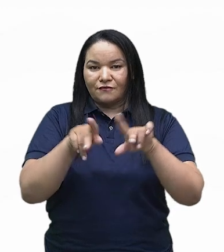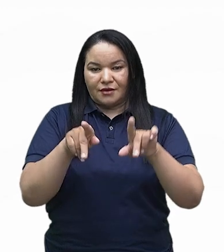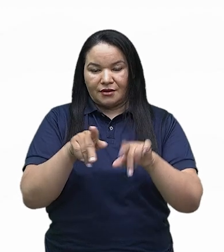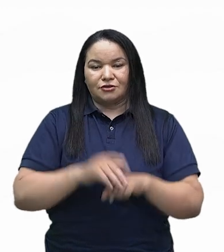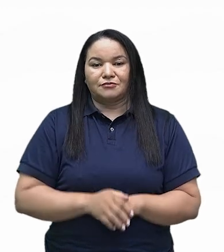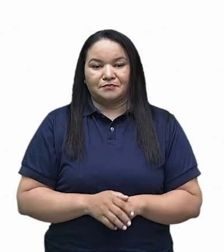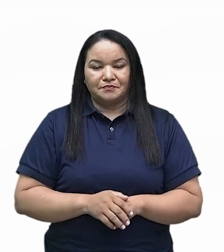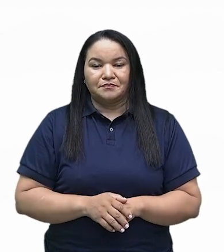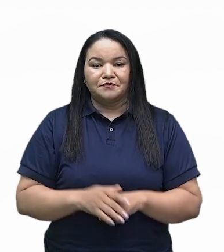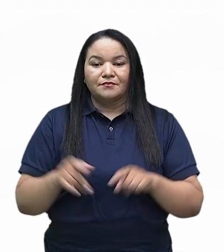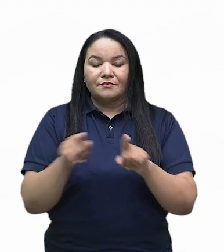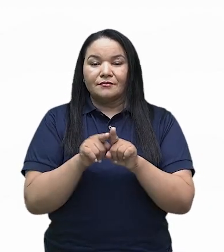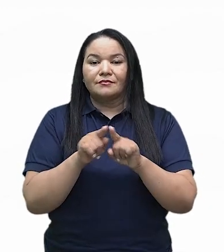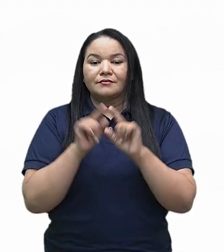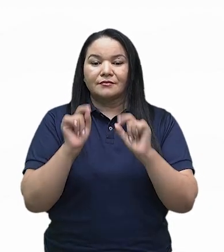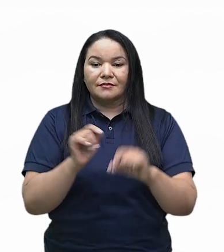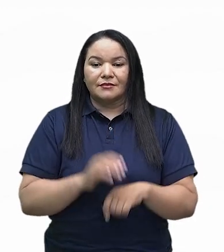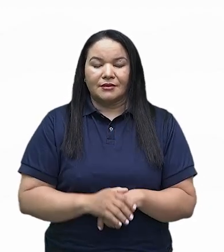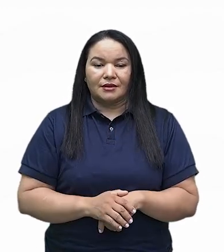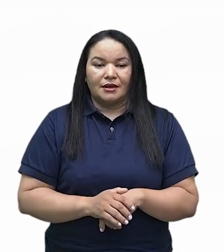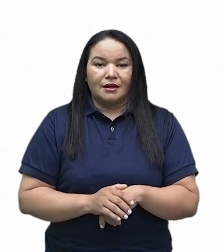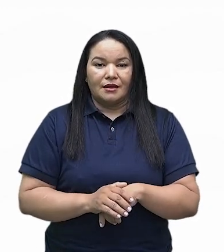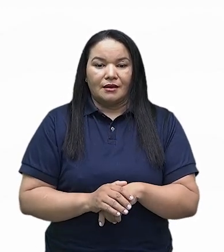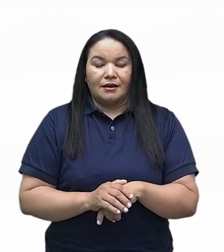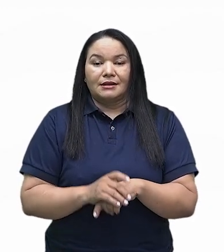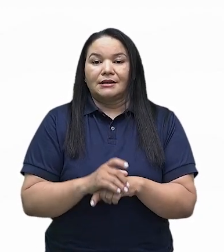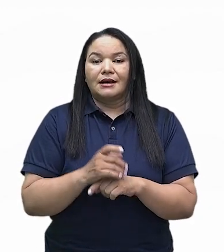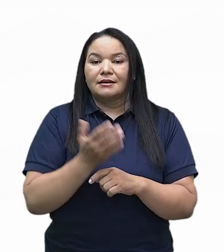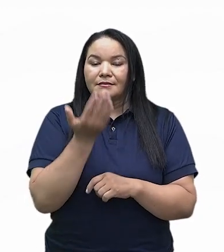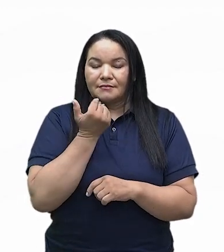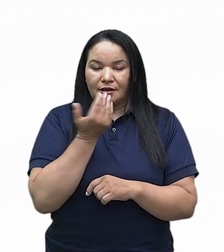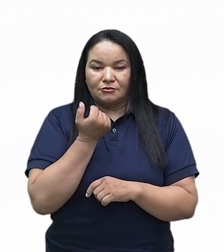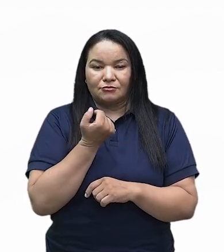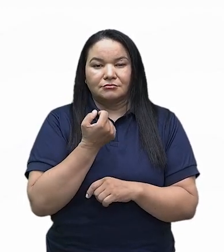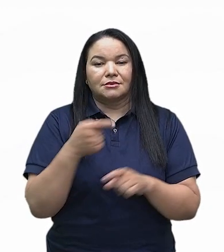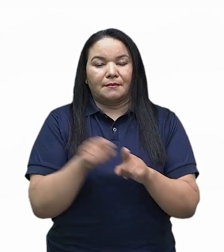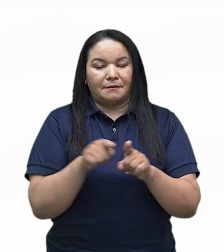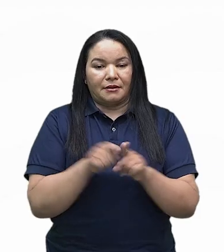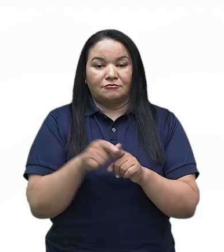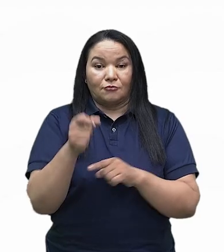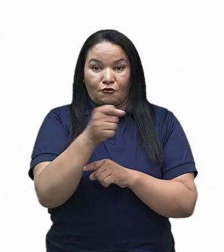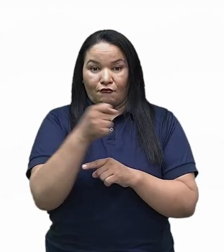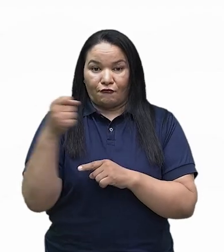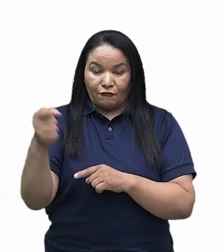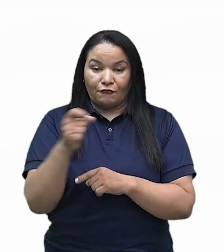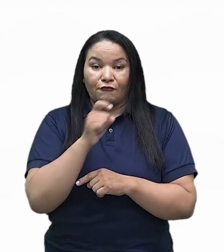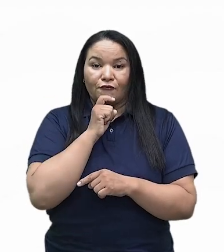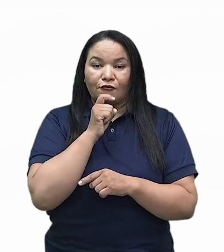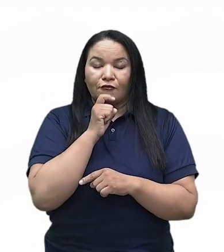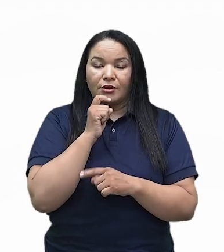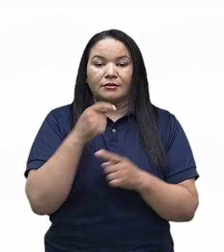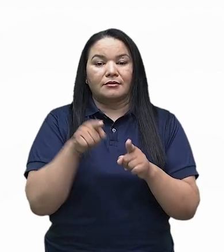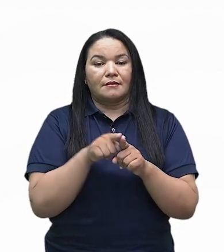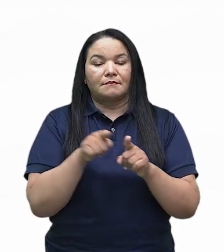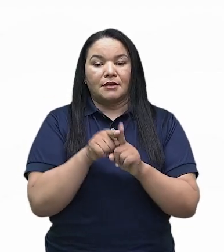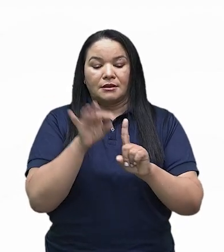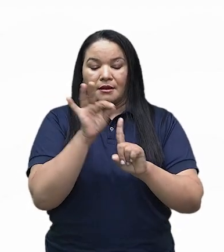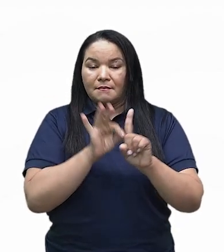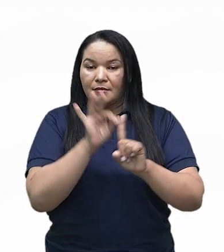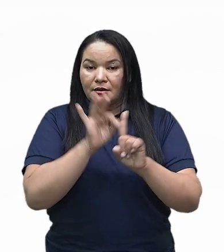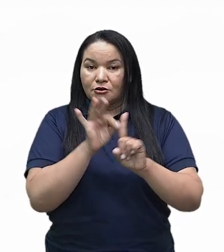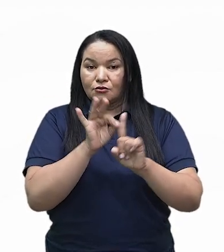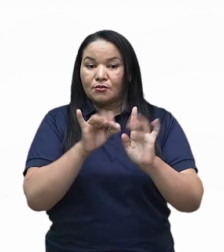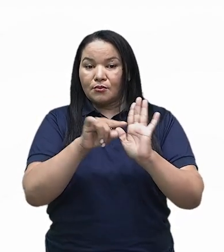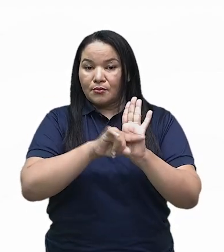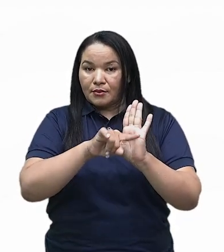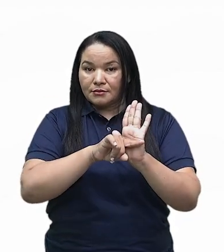relação ao congelamento dos alimentos, né, que é mais um exemplo. Então, no freezer, a temperatura é mantida abaixo